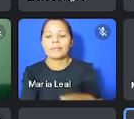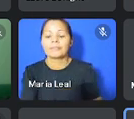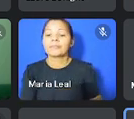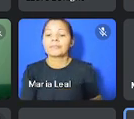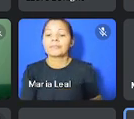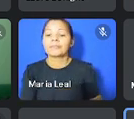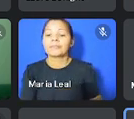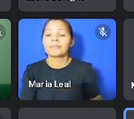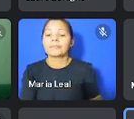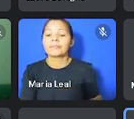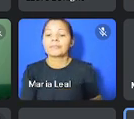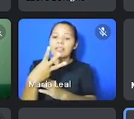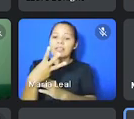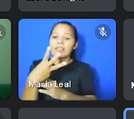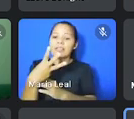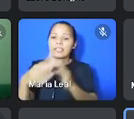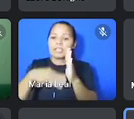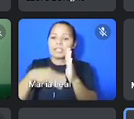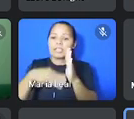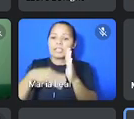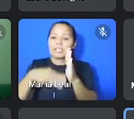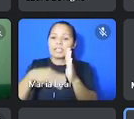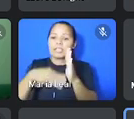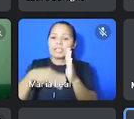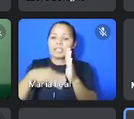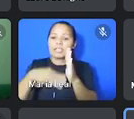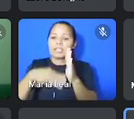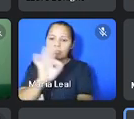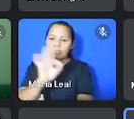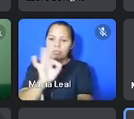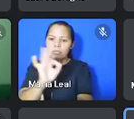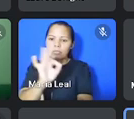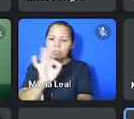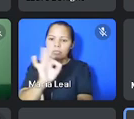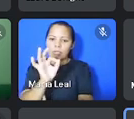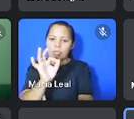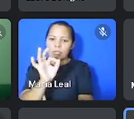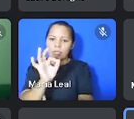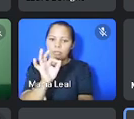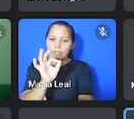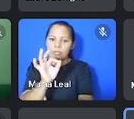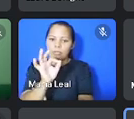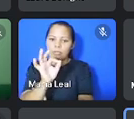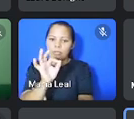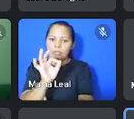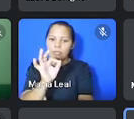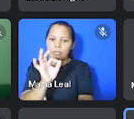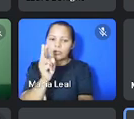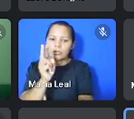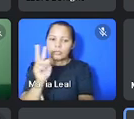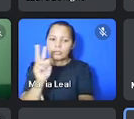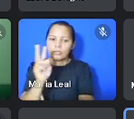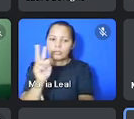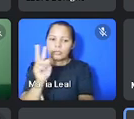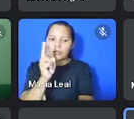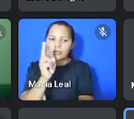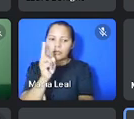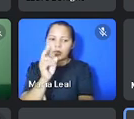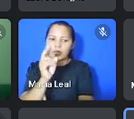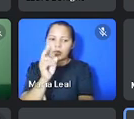vezes 5%. Então, eu vou pegar esse valor aqui, que eu achei, que foi